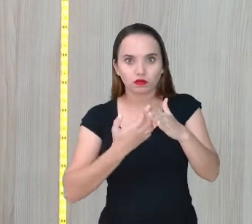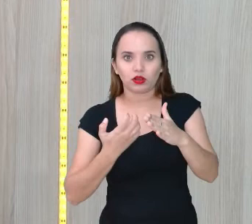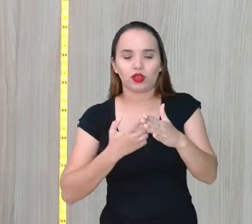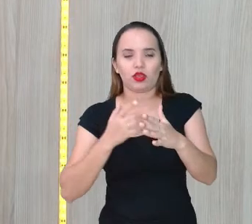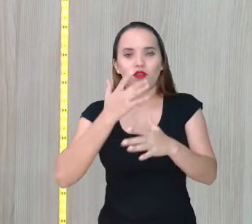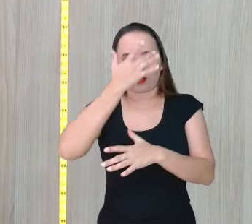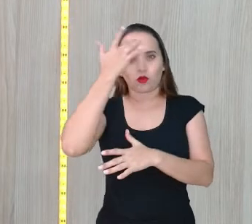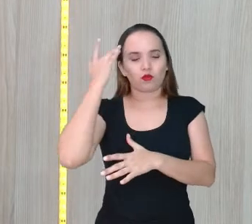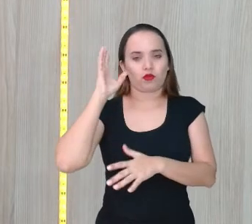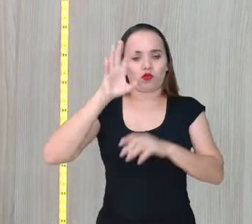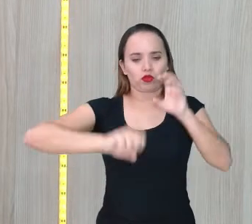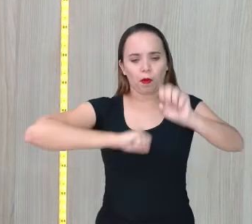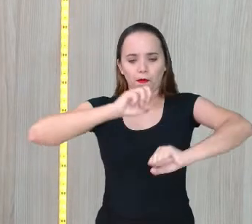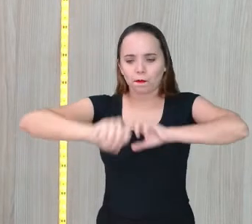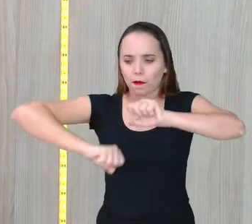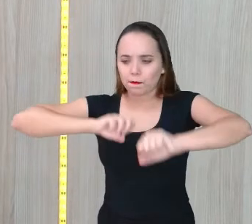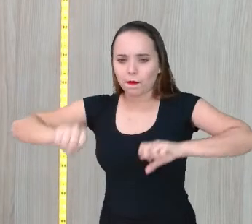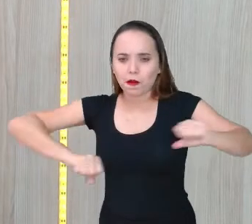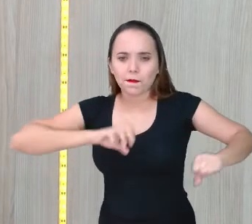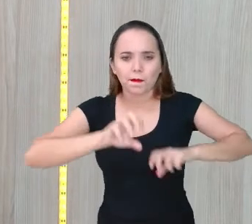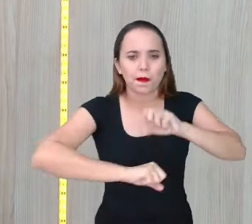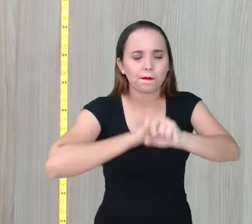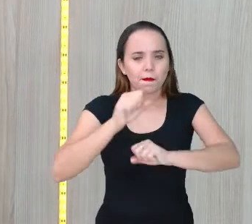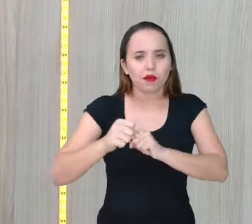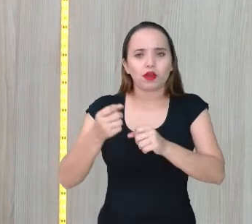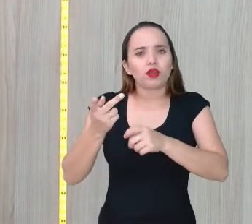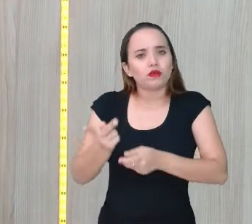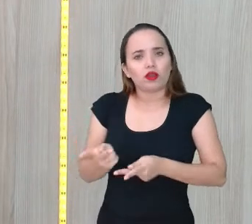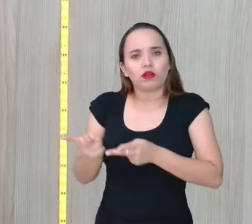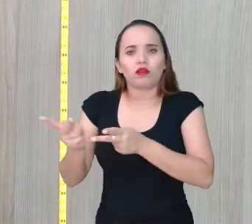sai catando esse material, né, para levar para as